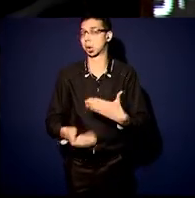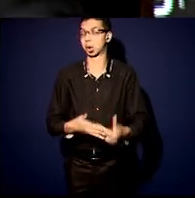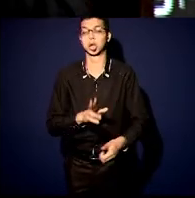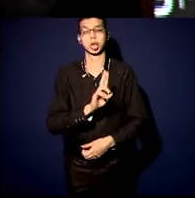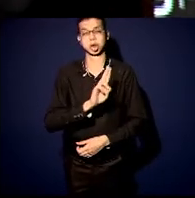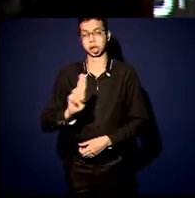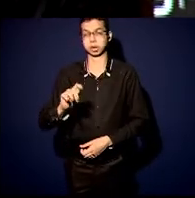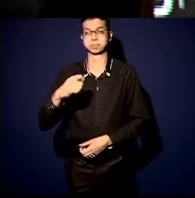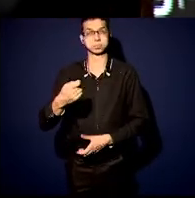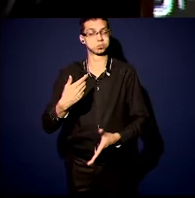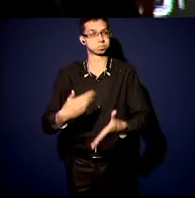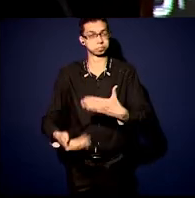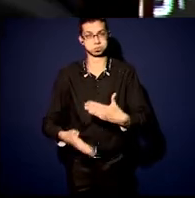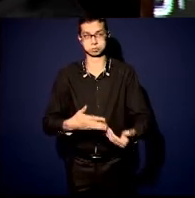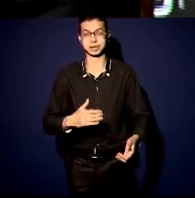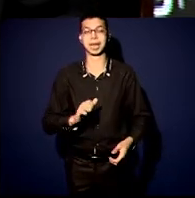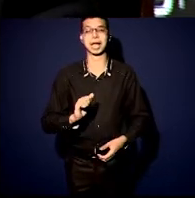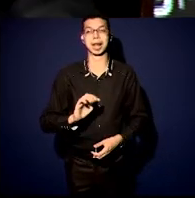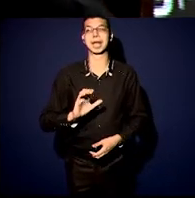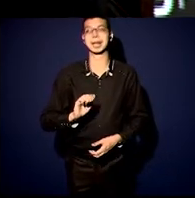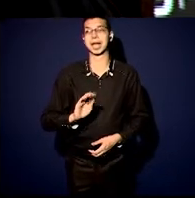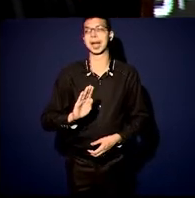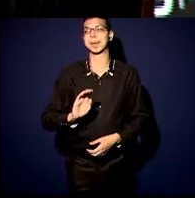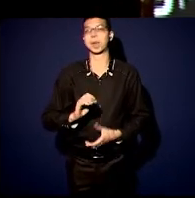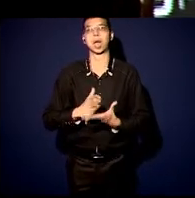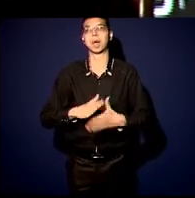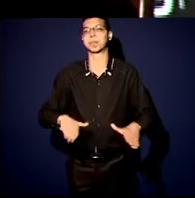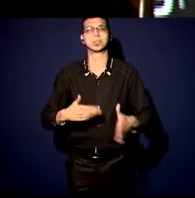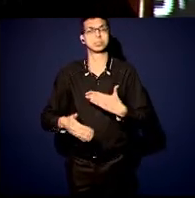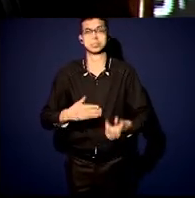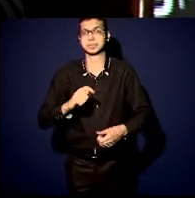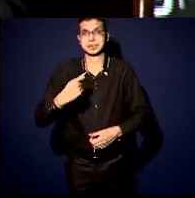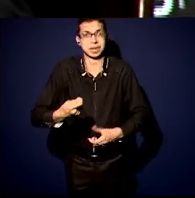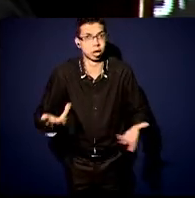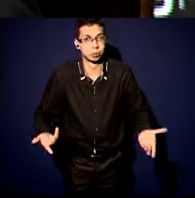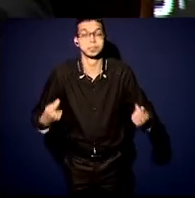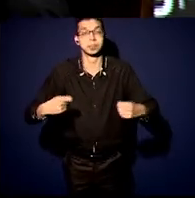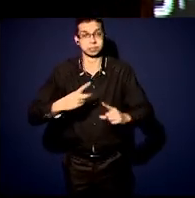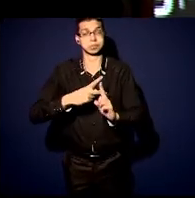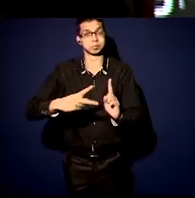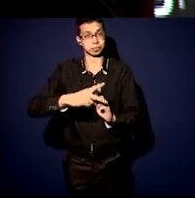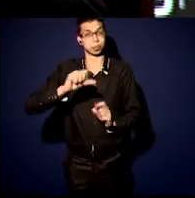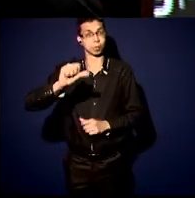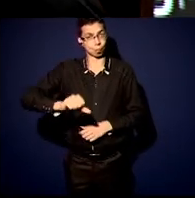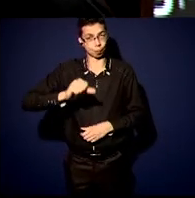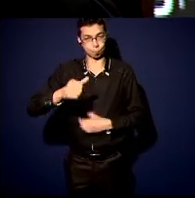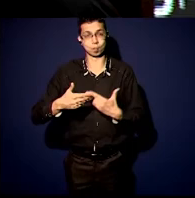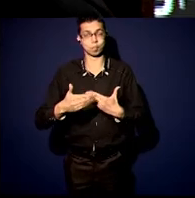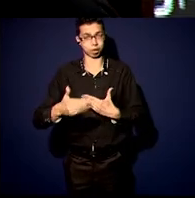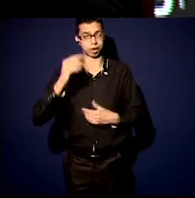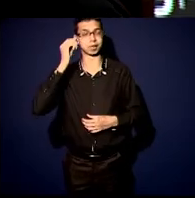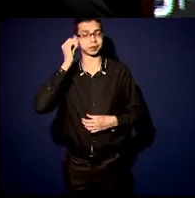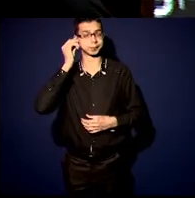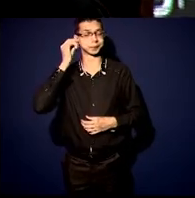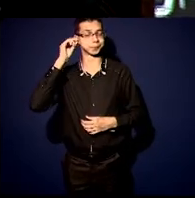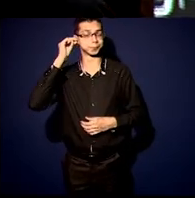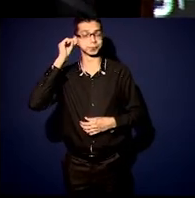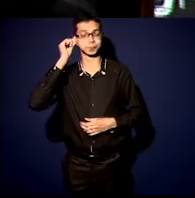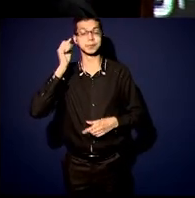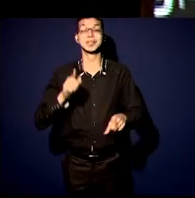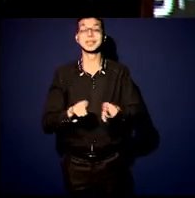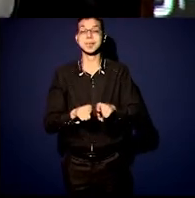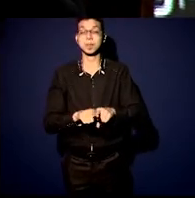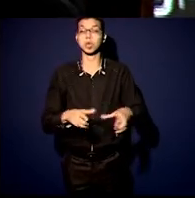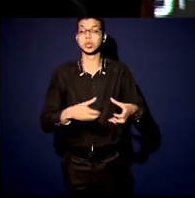o que for acabou se se relacionar o nome que for e a Democracia brasileira tem que resolver esses temas de